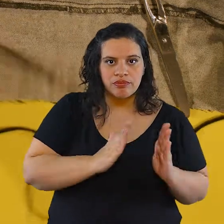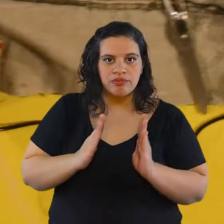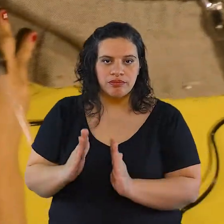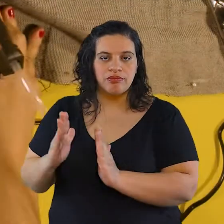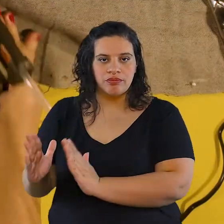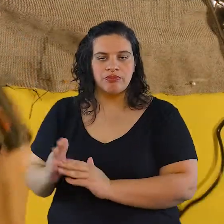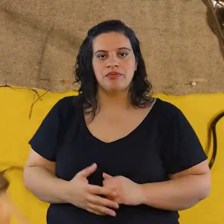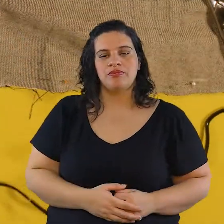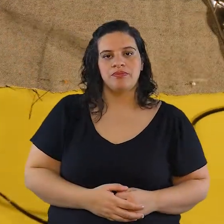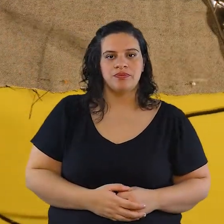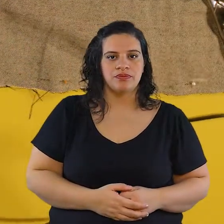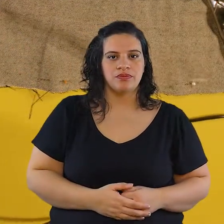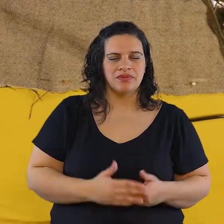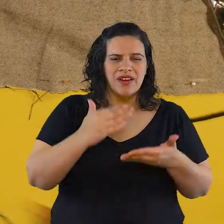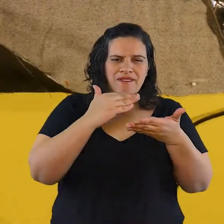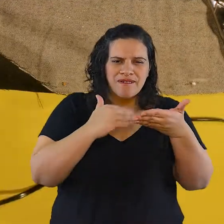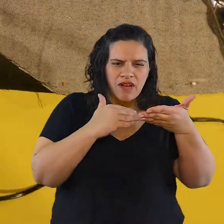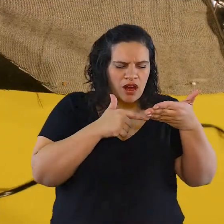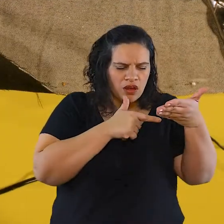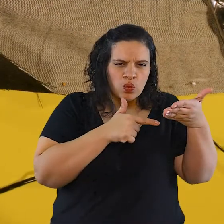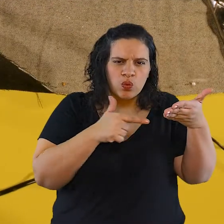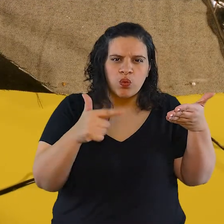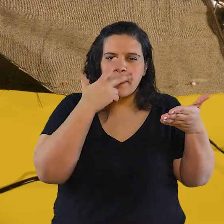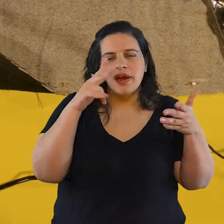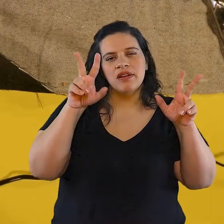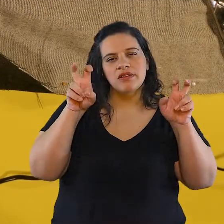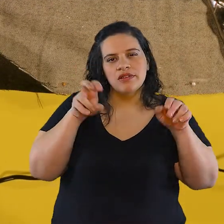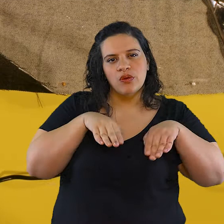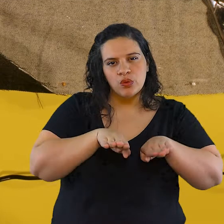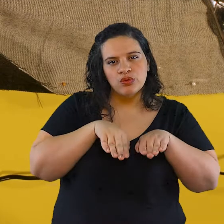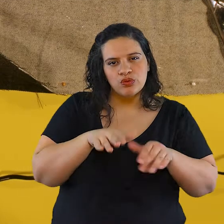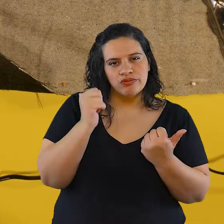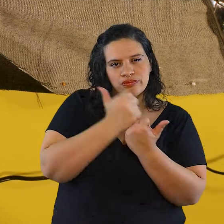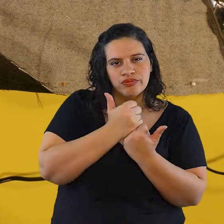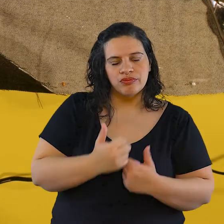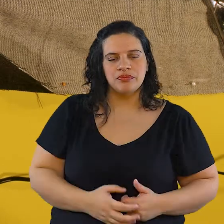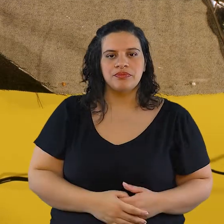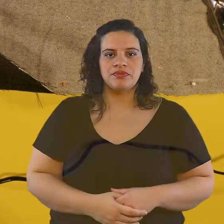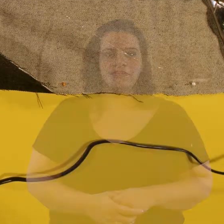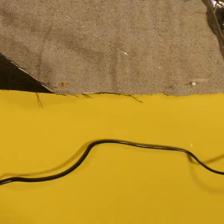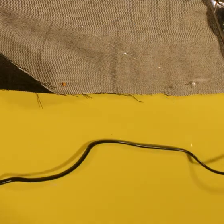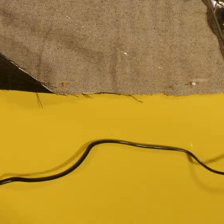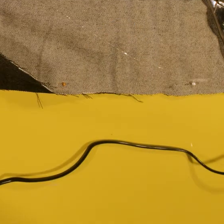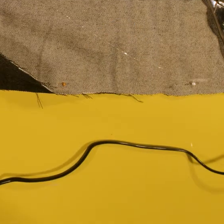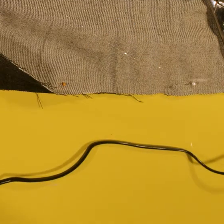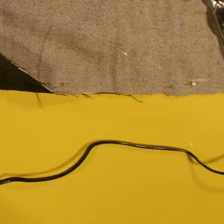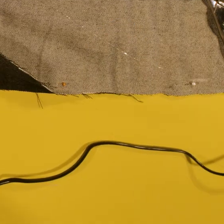estiver usando. Eu vou passar bem na pontinha, como se fosse a costura.